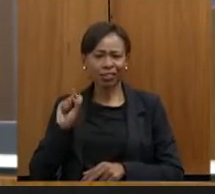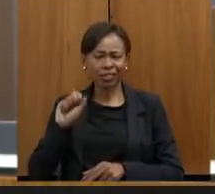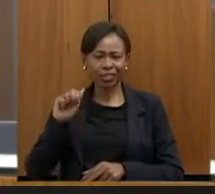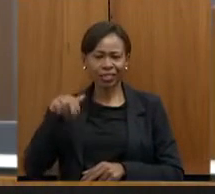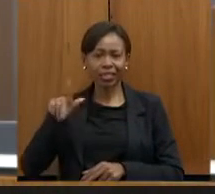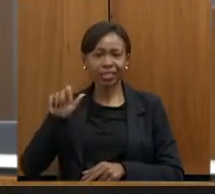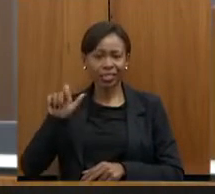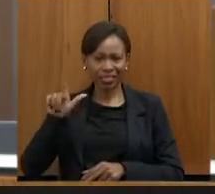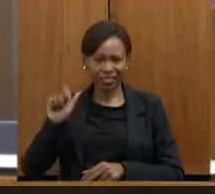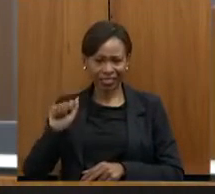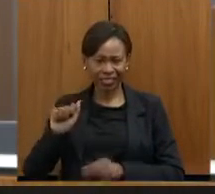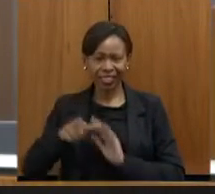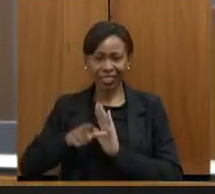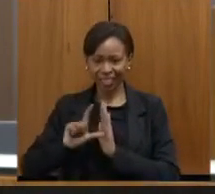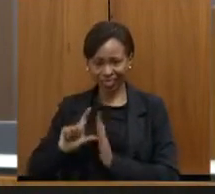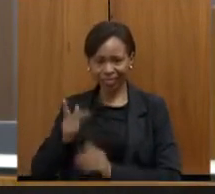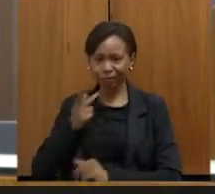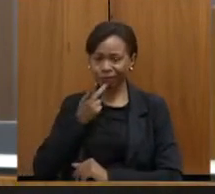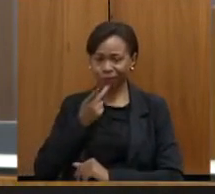banca que me antecederam,